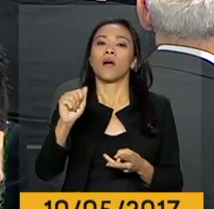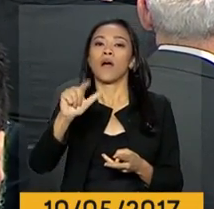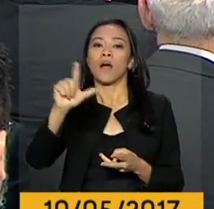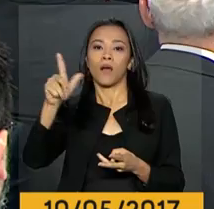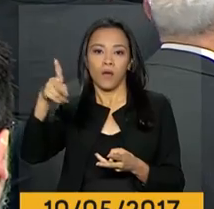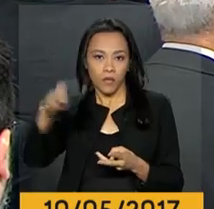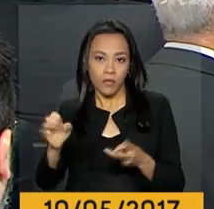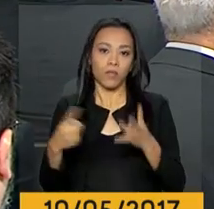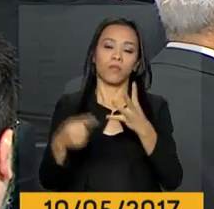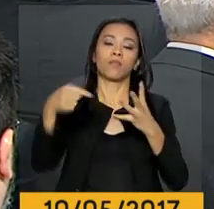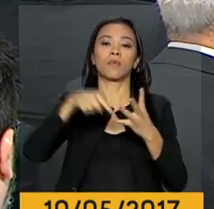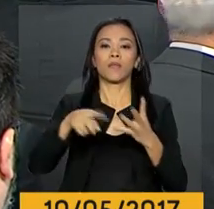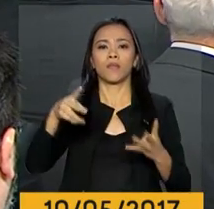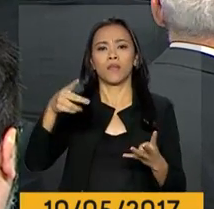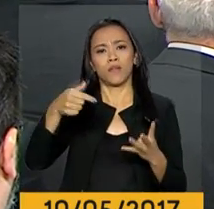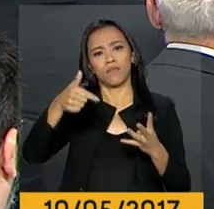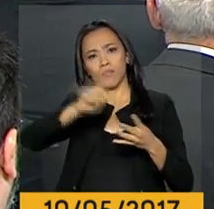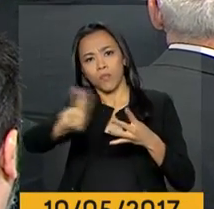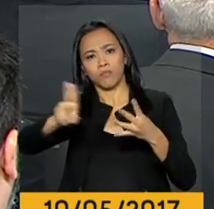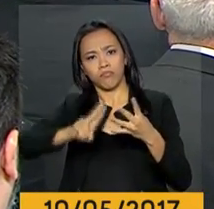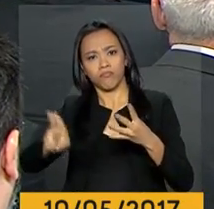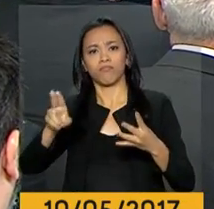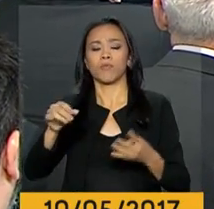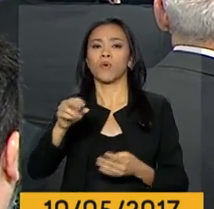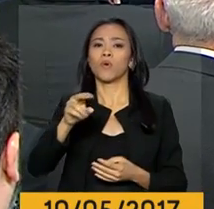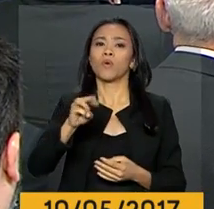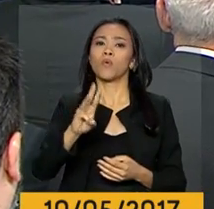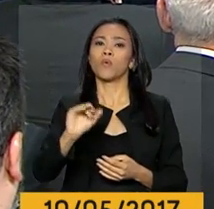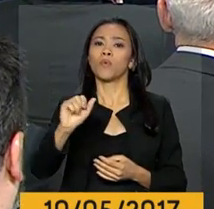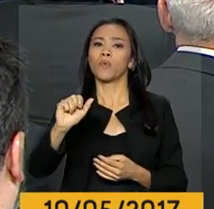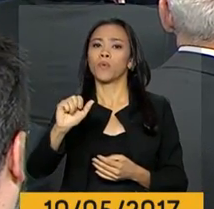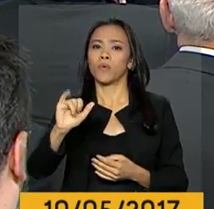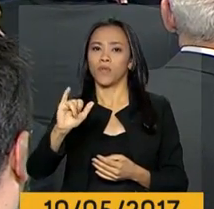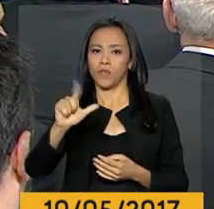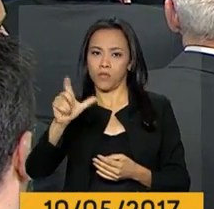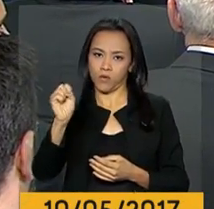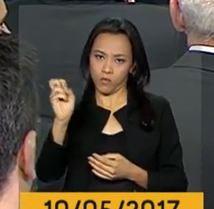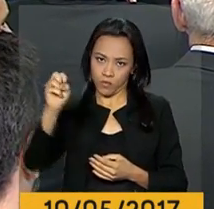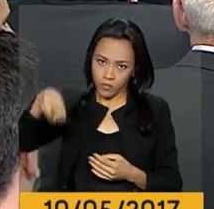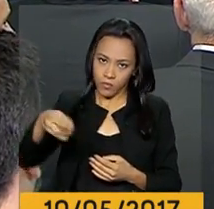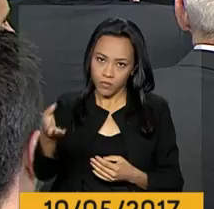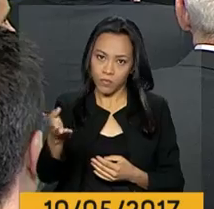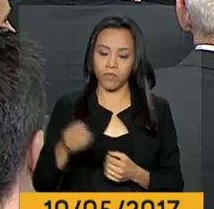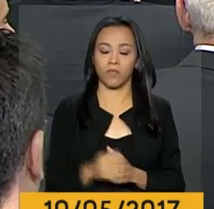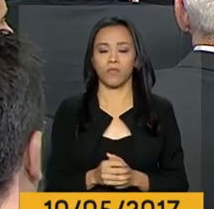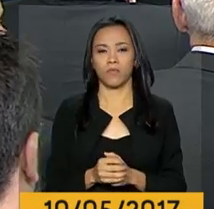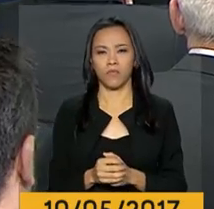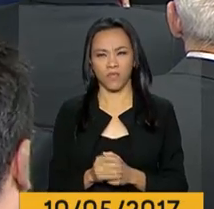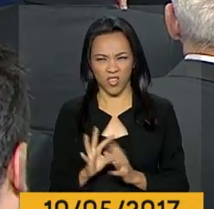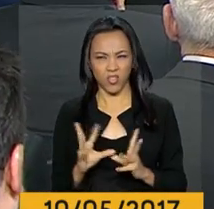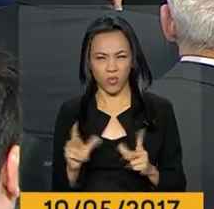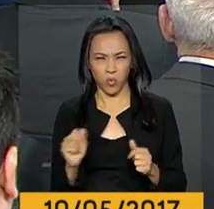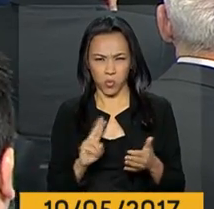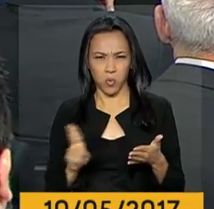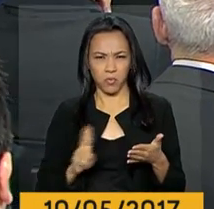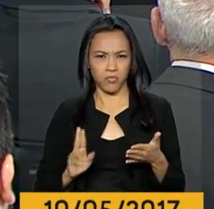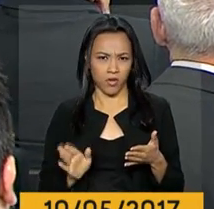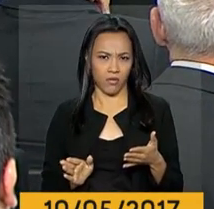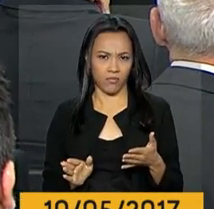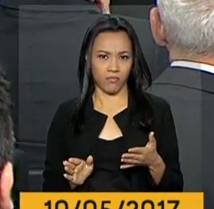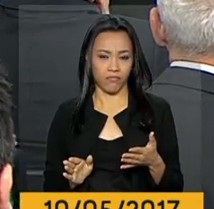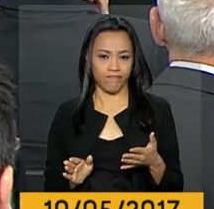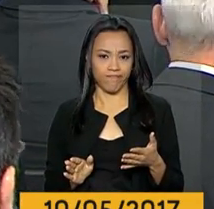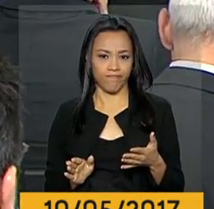Paulo Papa o Rocha Loures Wilson Bezerra acho que mencionei todos não